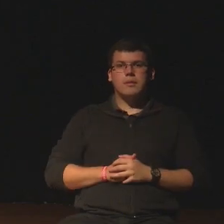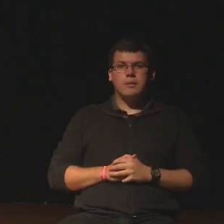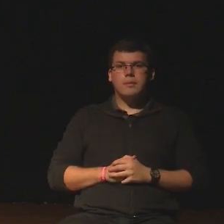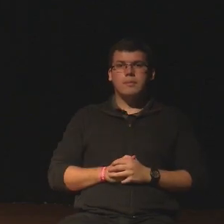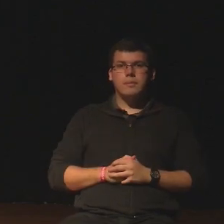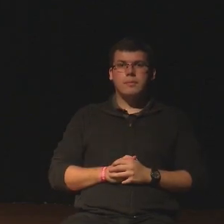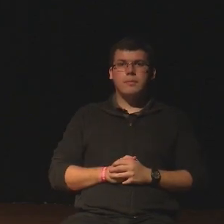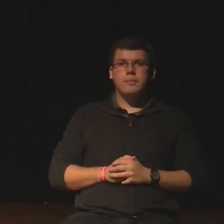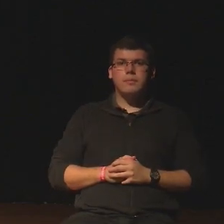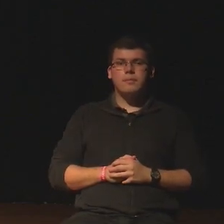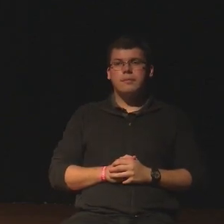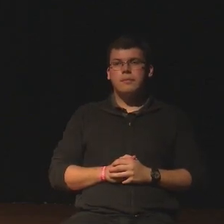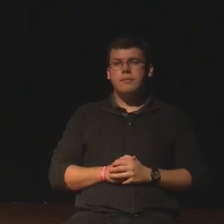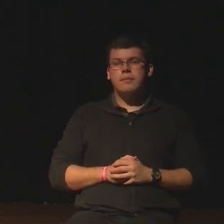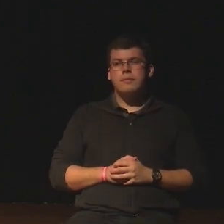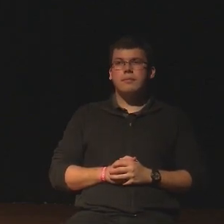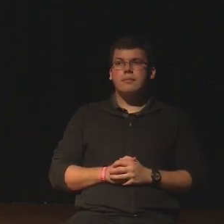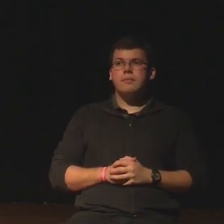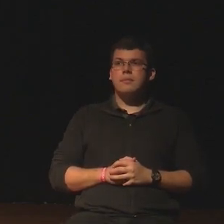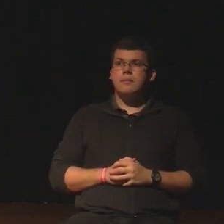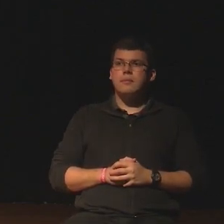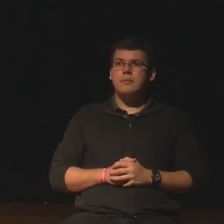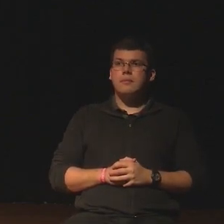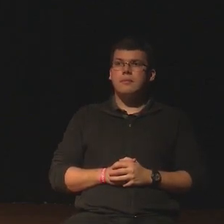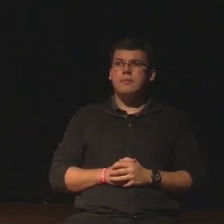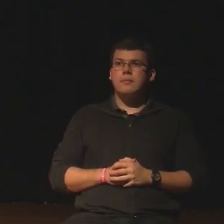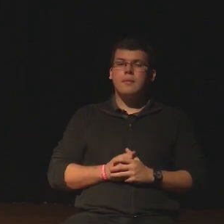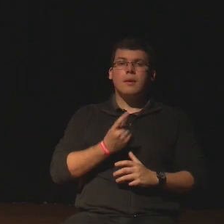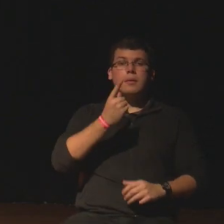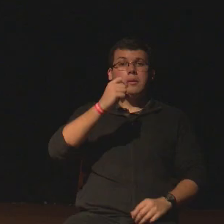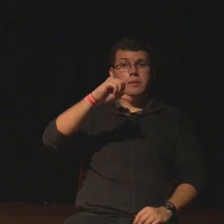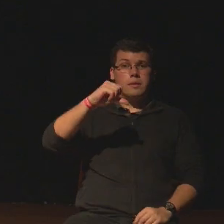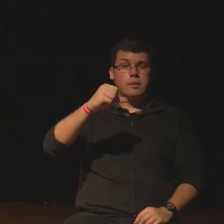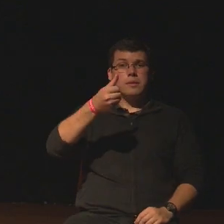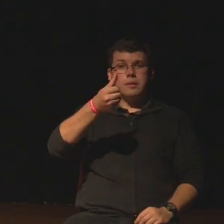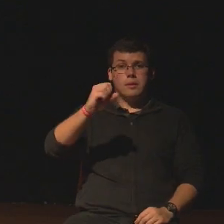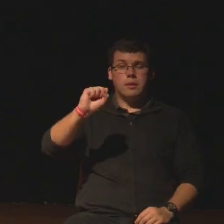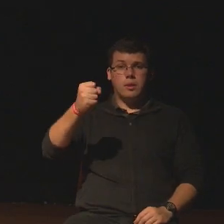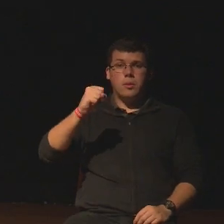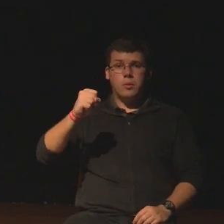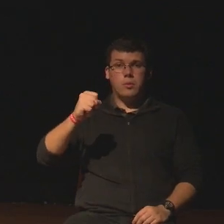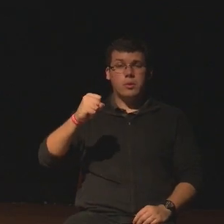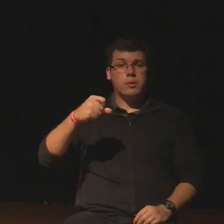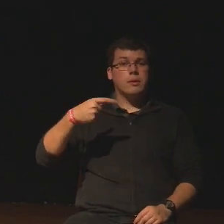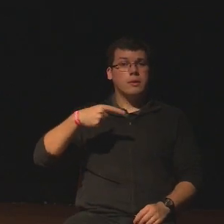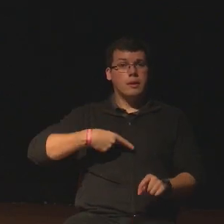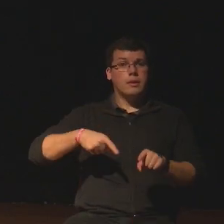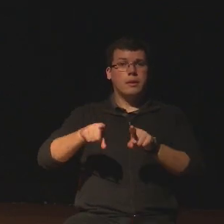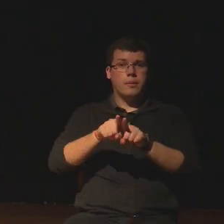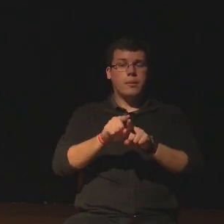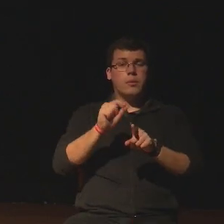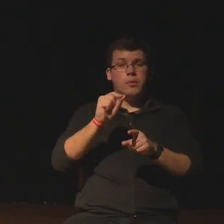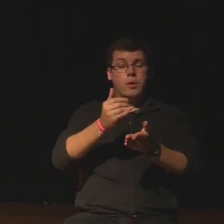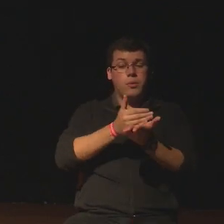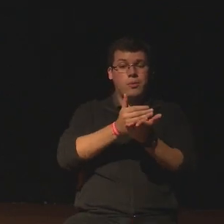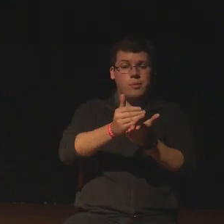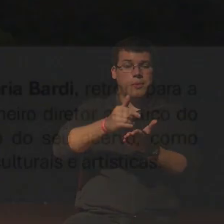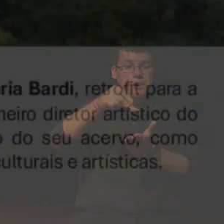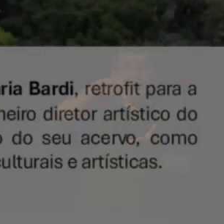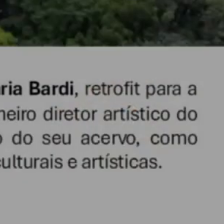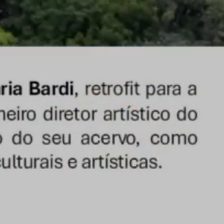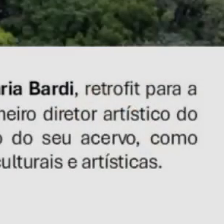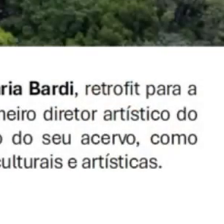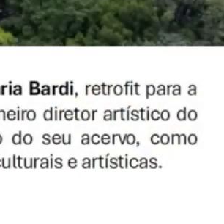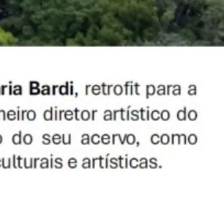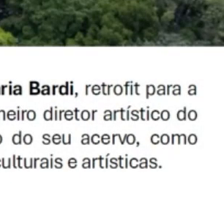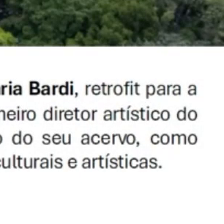E, paralelamente a isso, a gente tem, em 68, a inauguração do MASP, em um terreno que antes era do Belvedere Trianon.